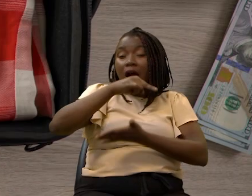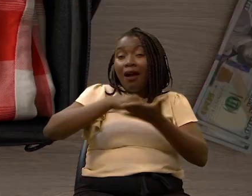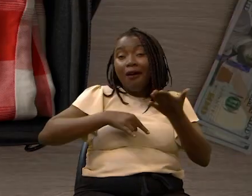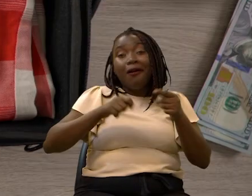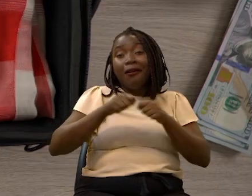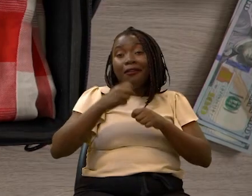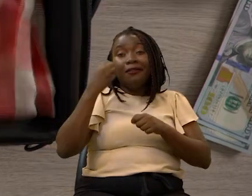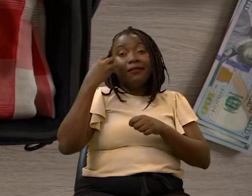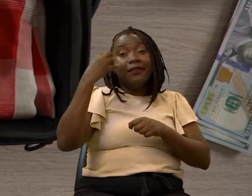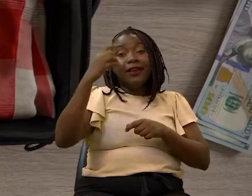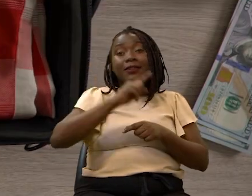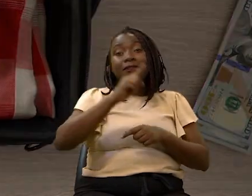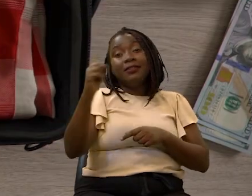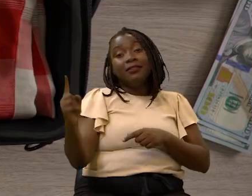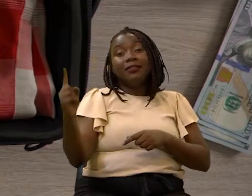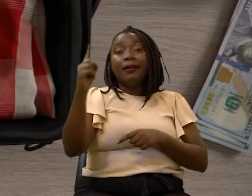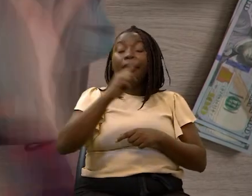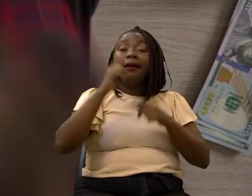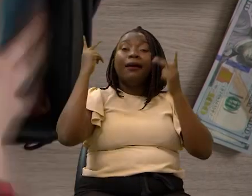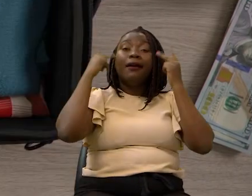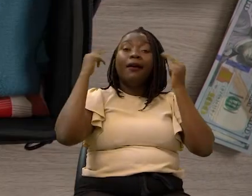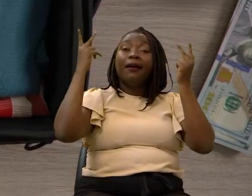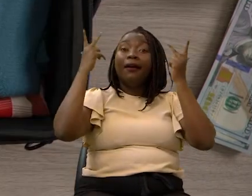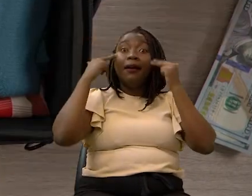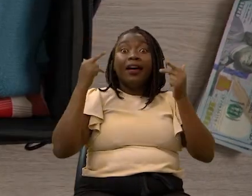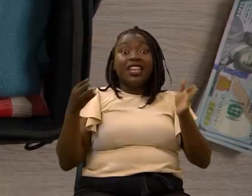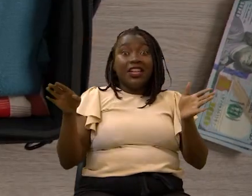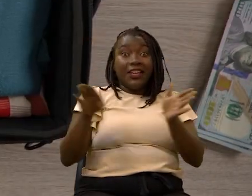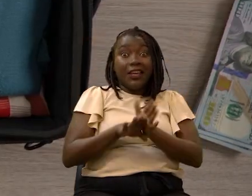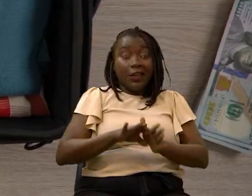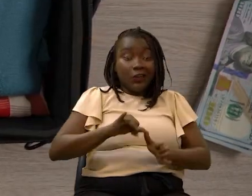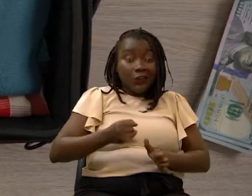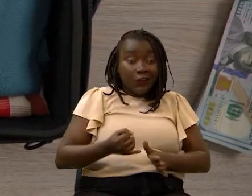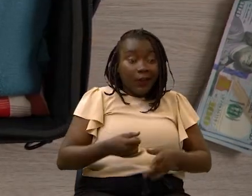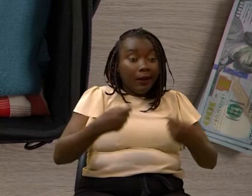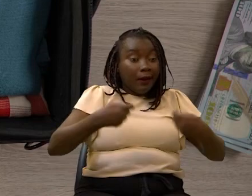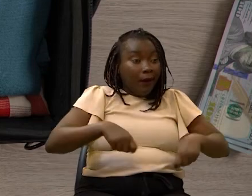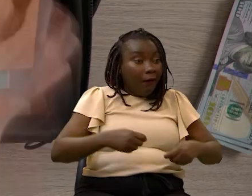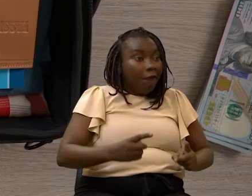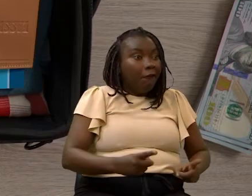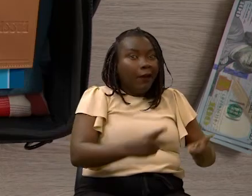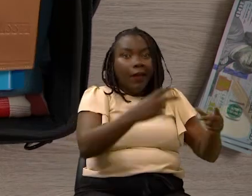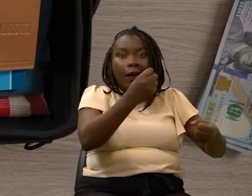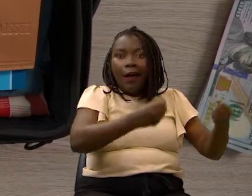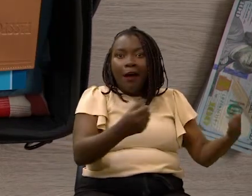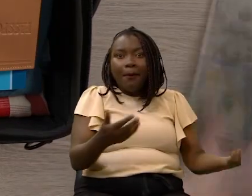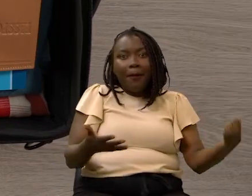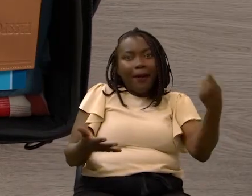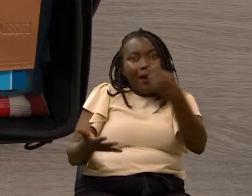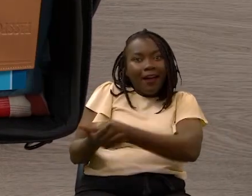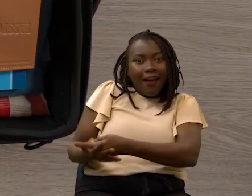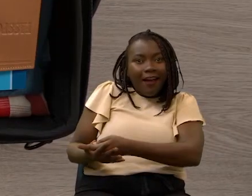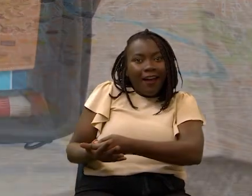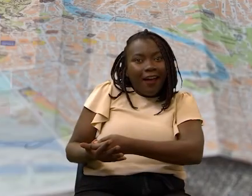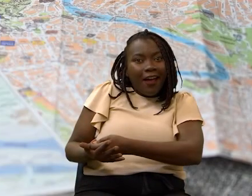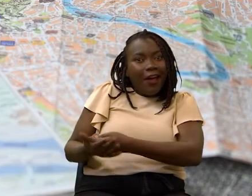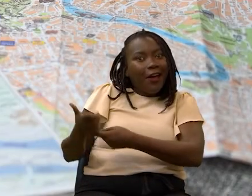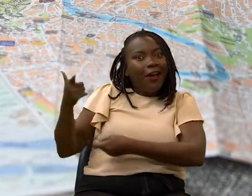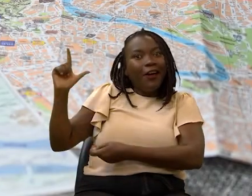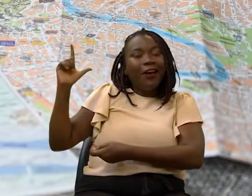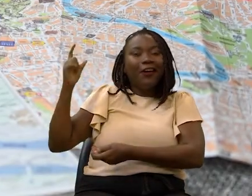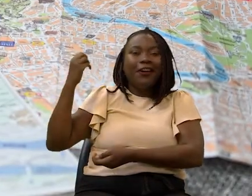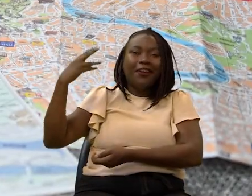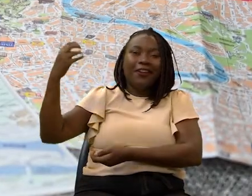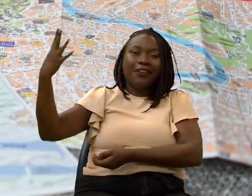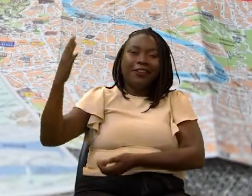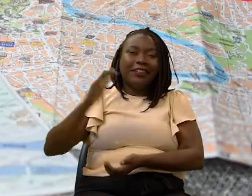as contas para poder fazer uma viagem e voltar de forma tranquila, e não chegar em janeiro e precisar vender o carro para pagar outra